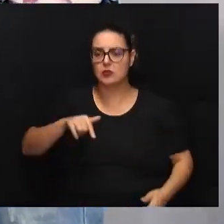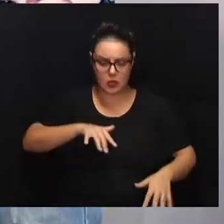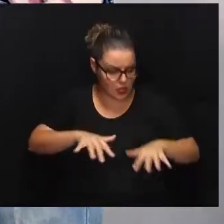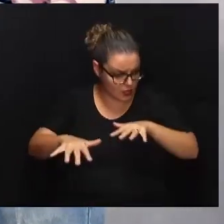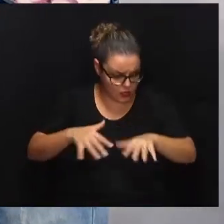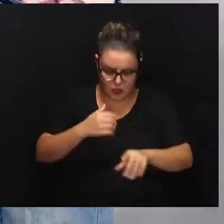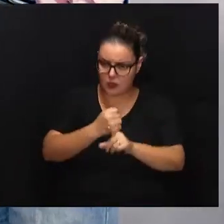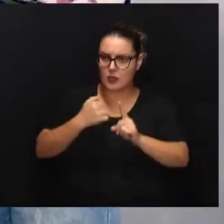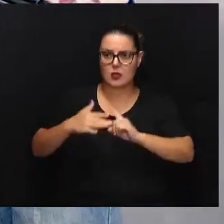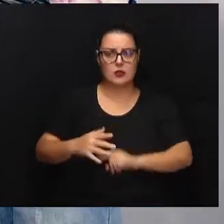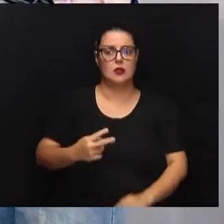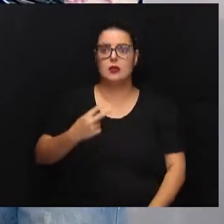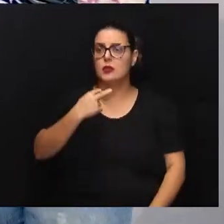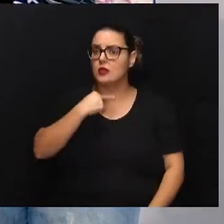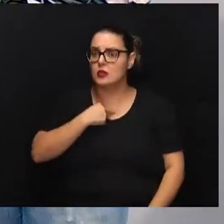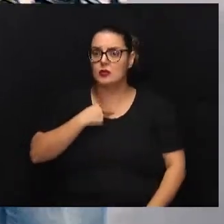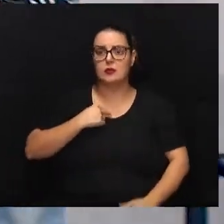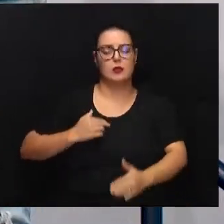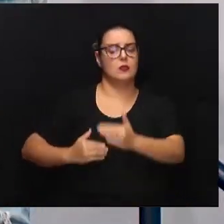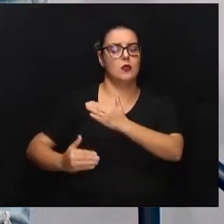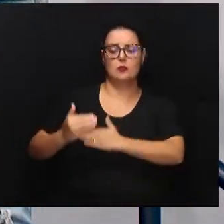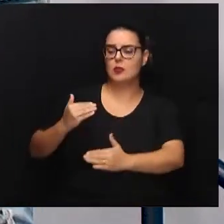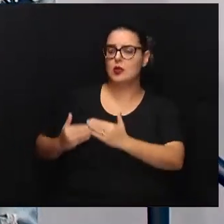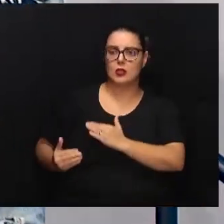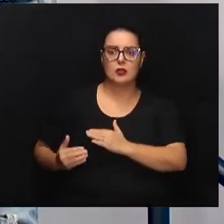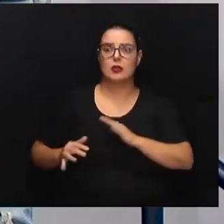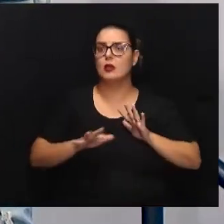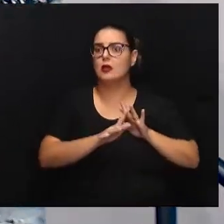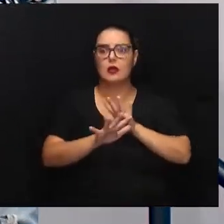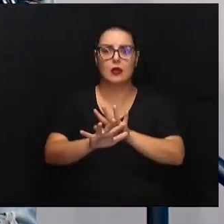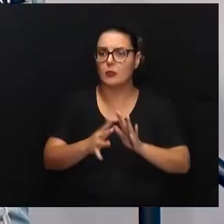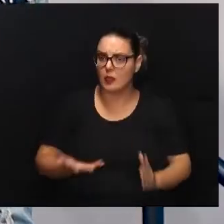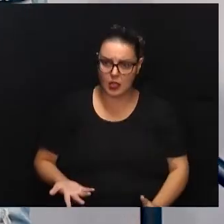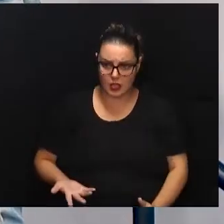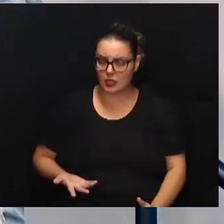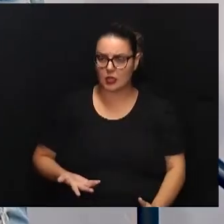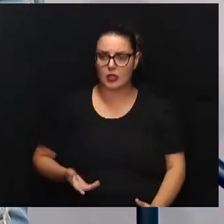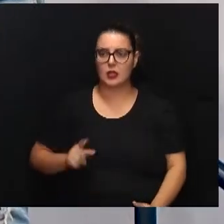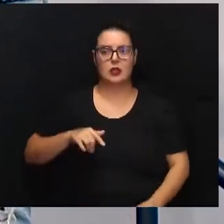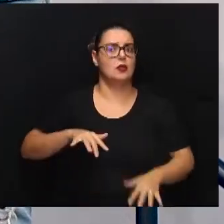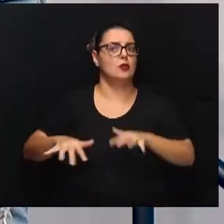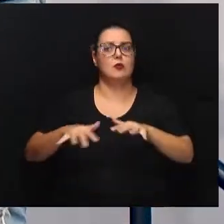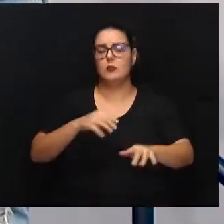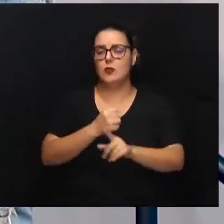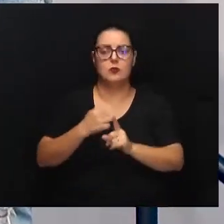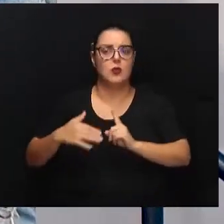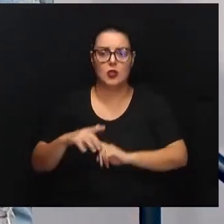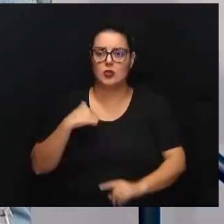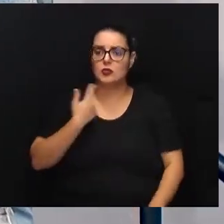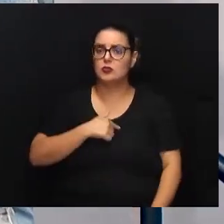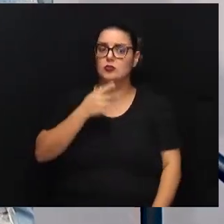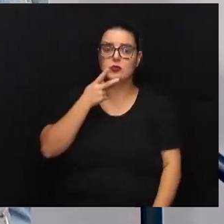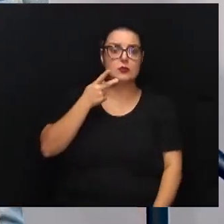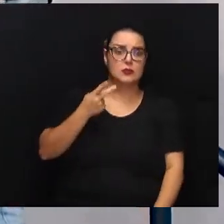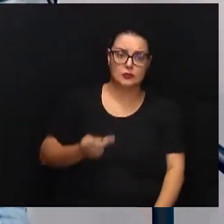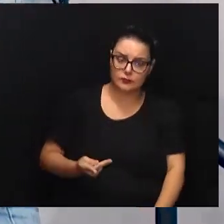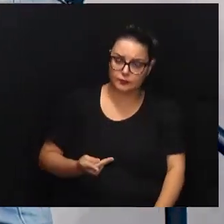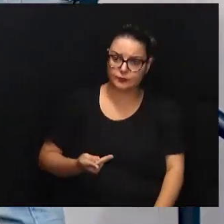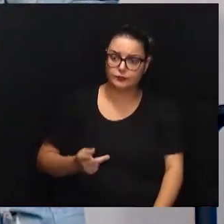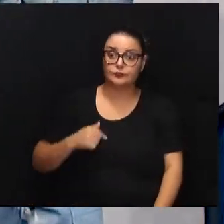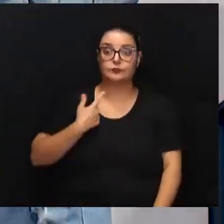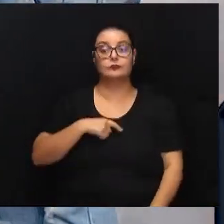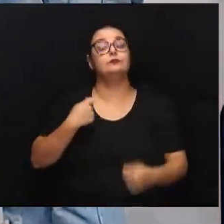pé da parada. É sobre o movimento social que a gente está falando. E a gente precisa fazer os recortes.